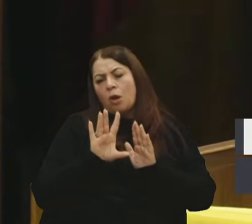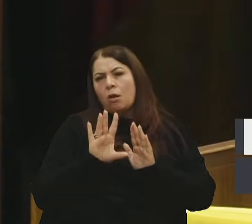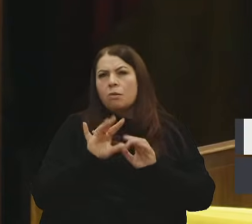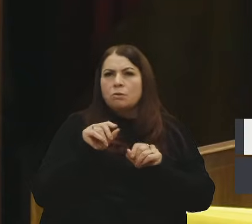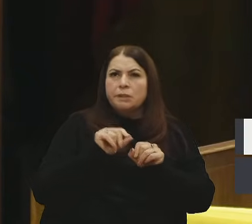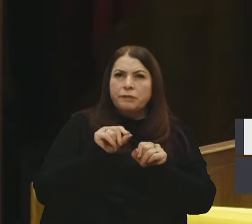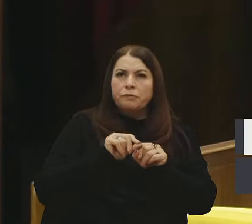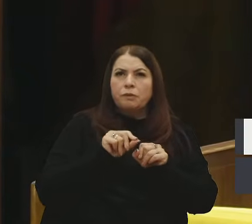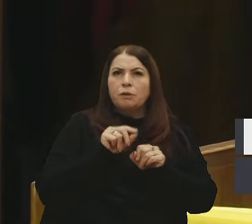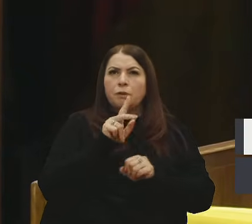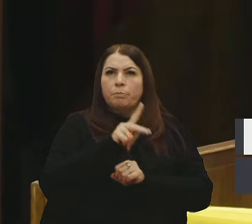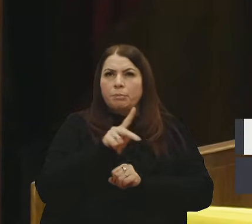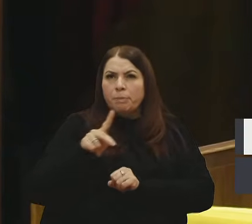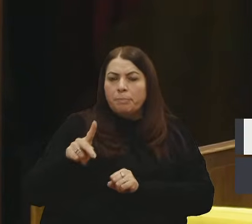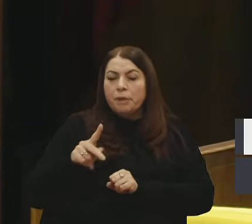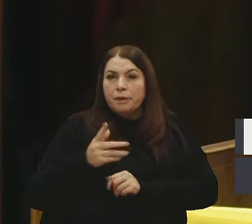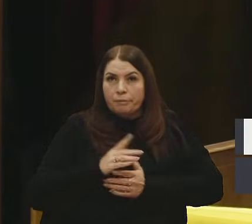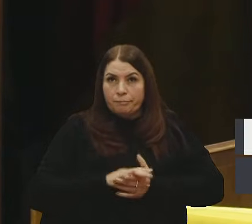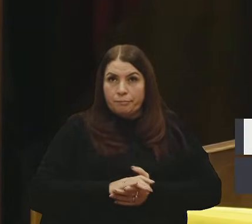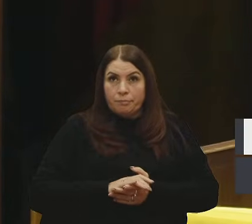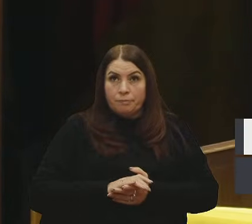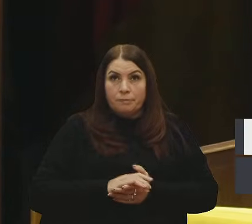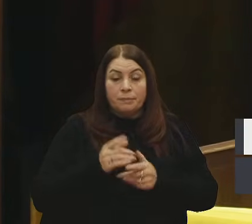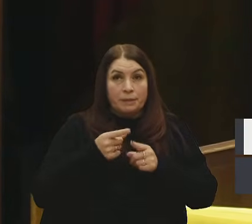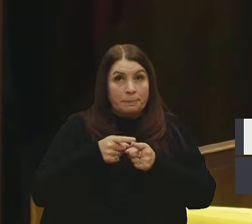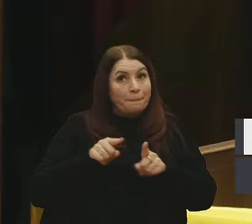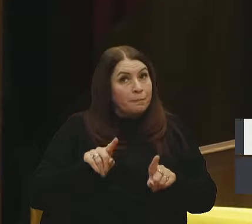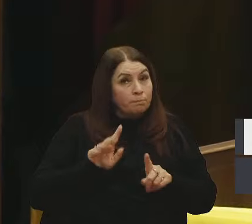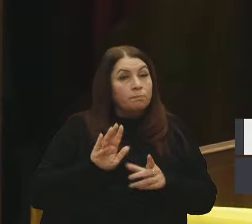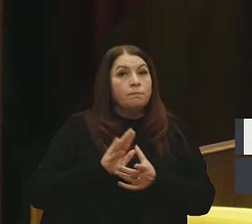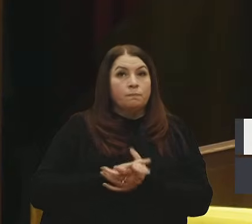for com PPP, etc e tal. Mas